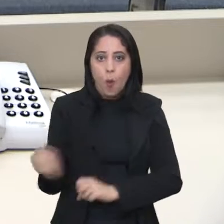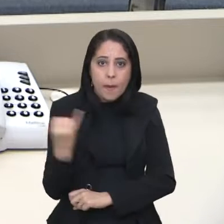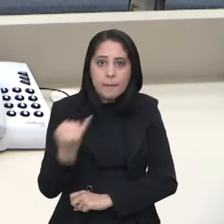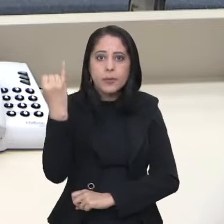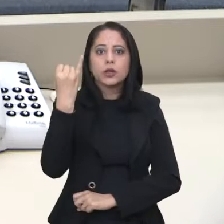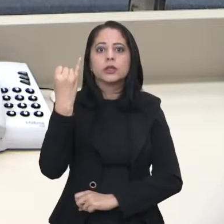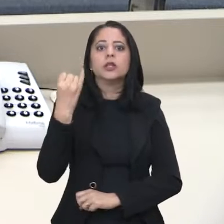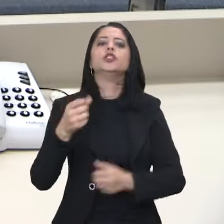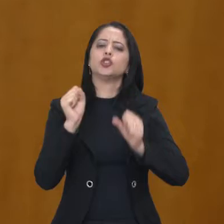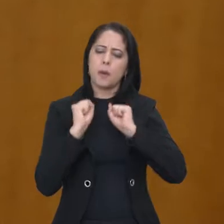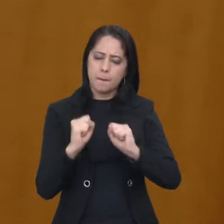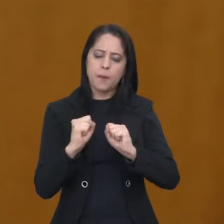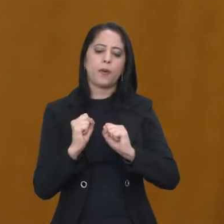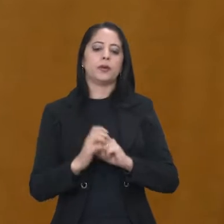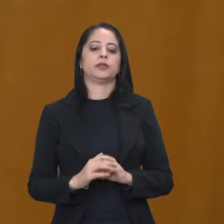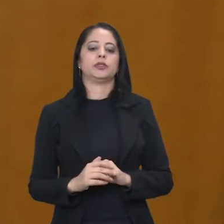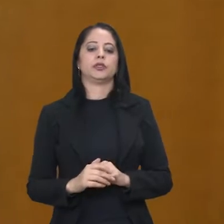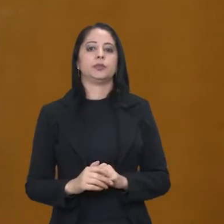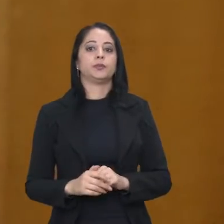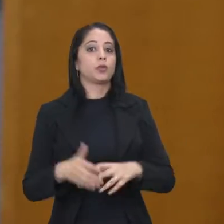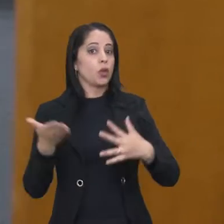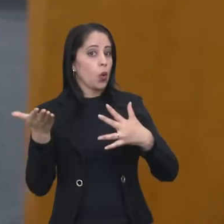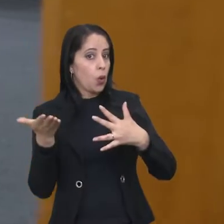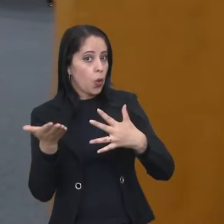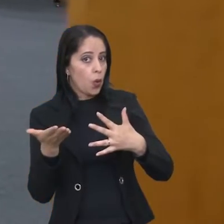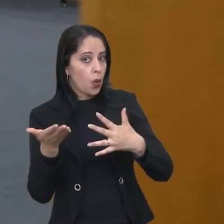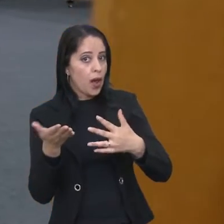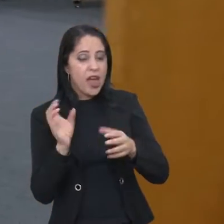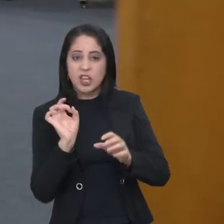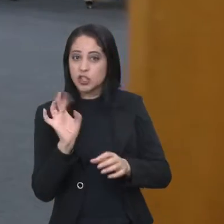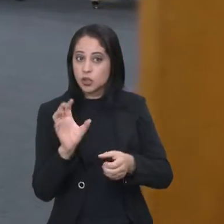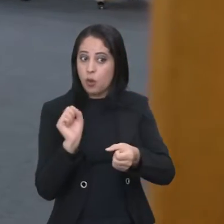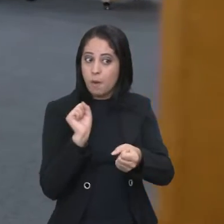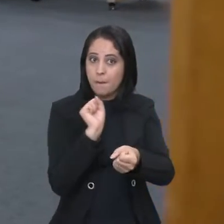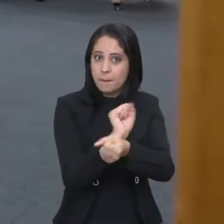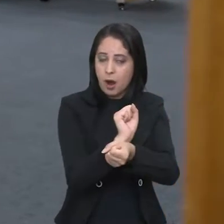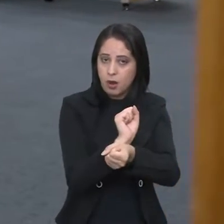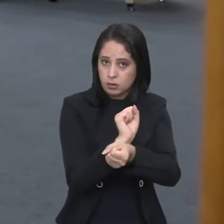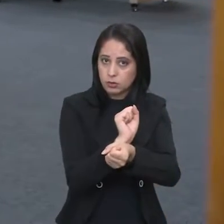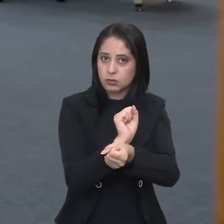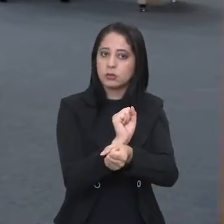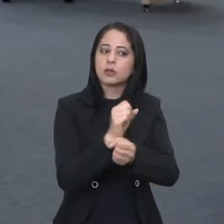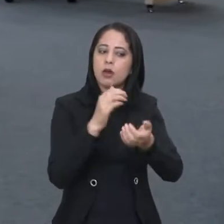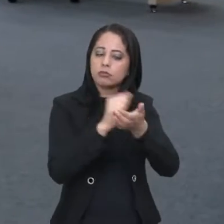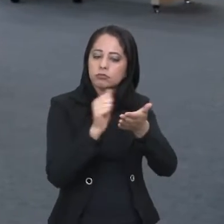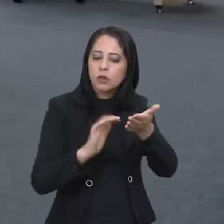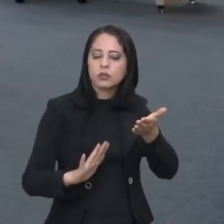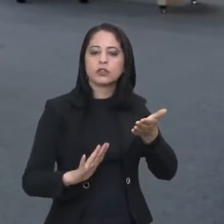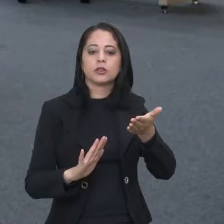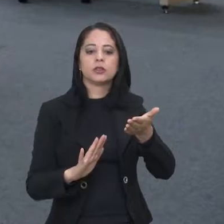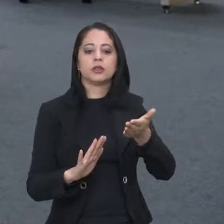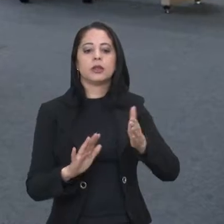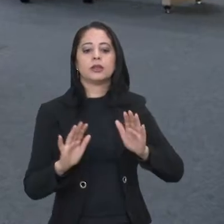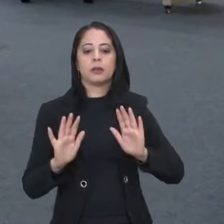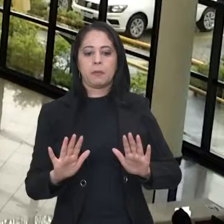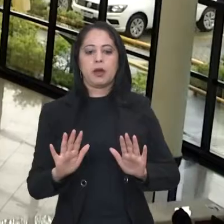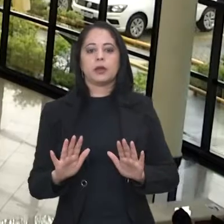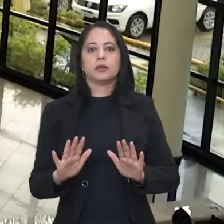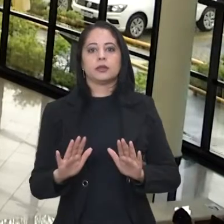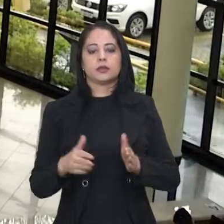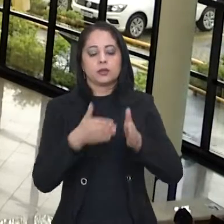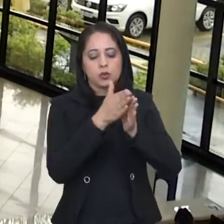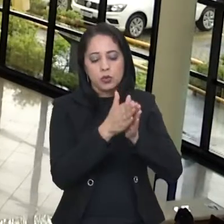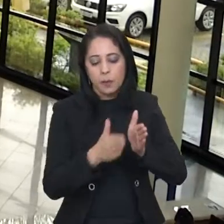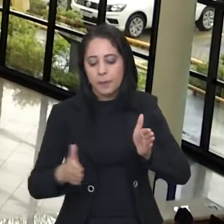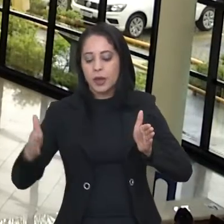ser realizadas. Vale lembrar que o recesso é apenas uma pausa nas atividades exclusivamente legislativas, e